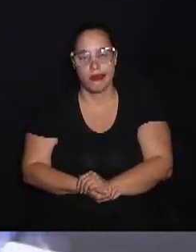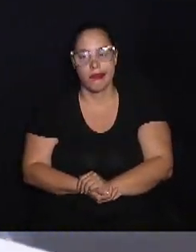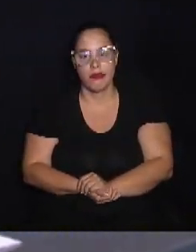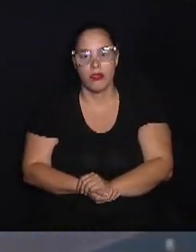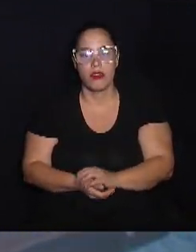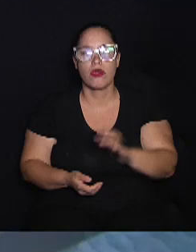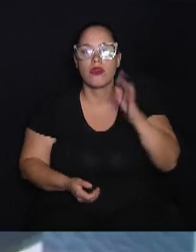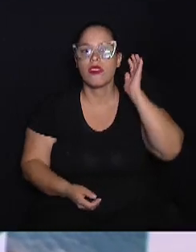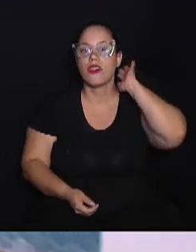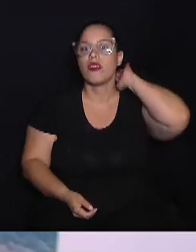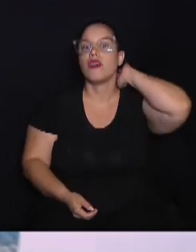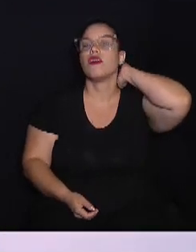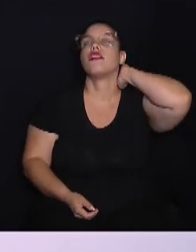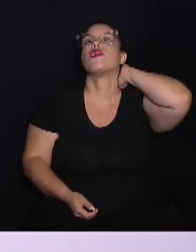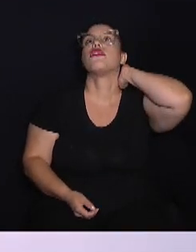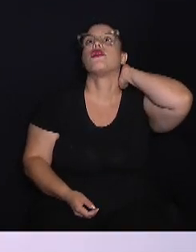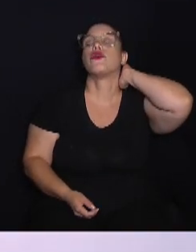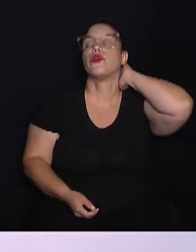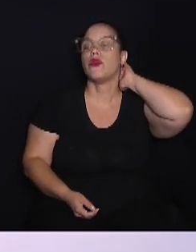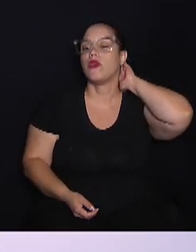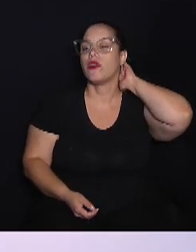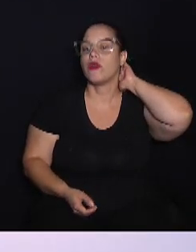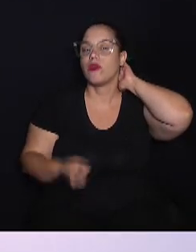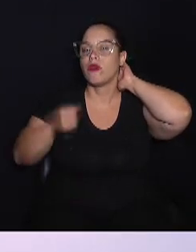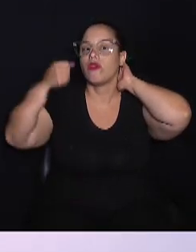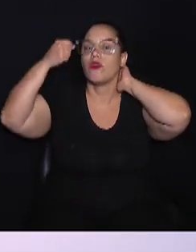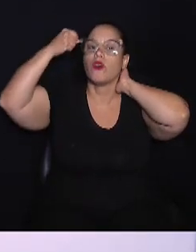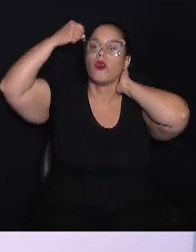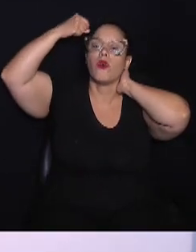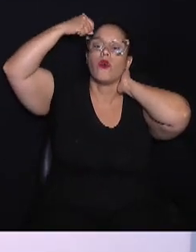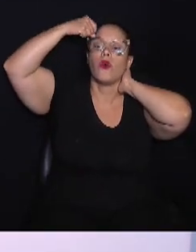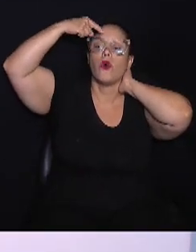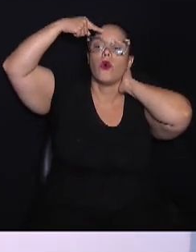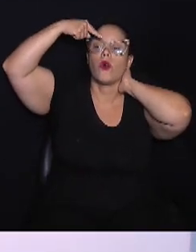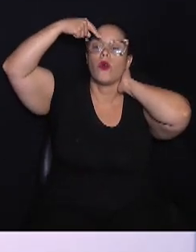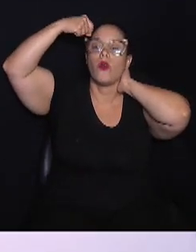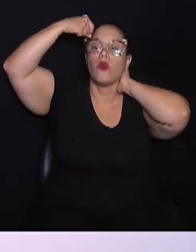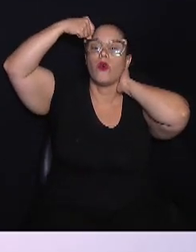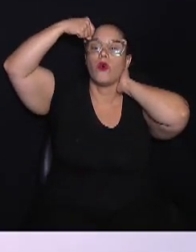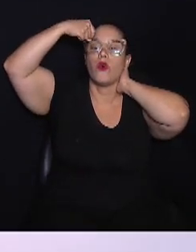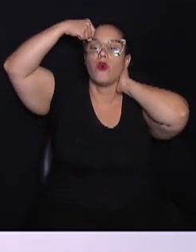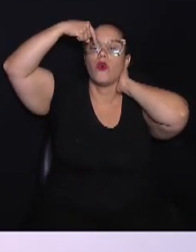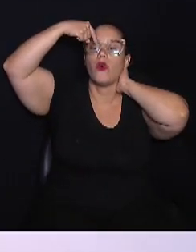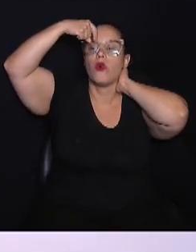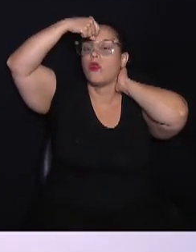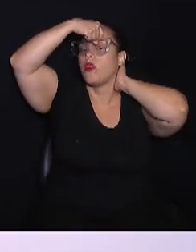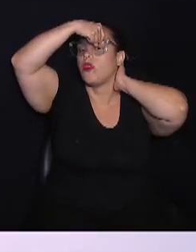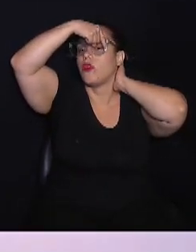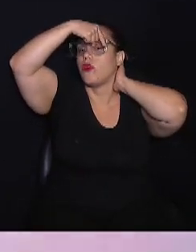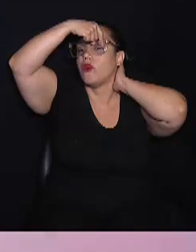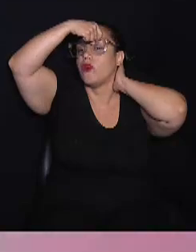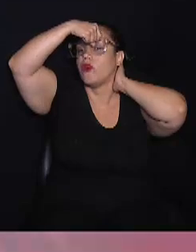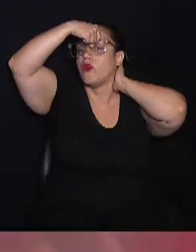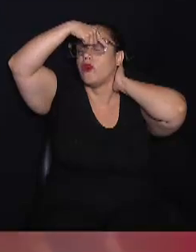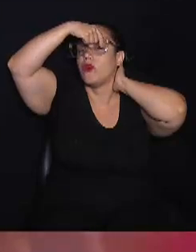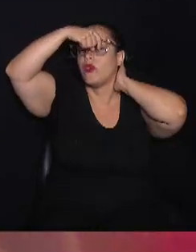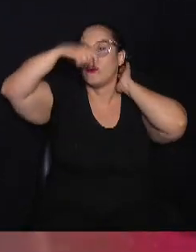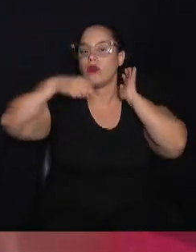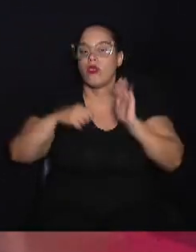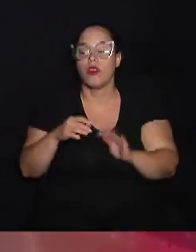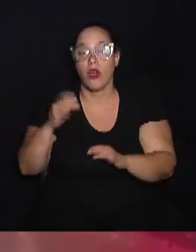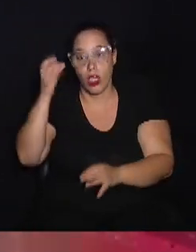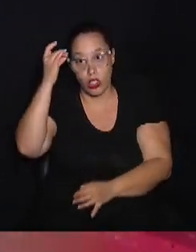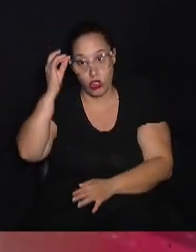segura aqui a cabecinha e vai com o colírio na no olinho né E aí também ajuda